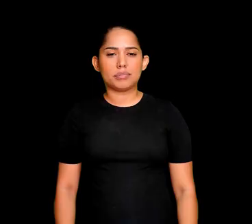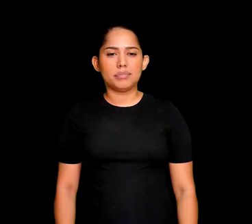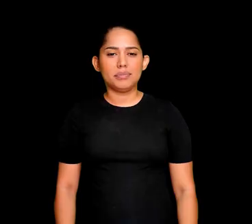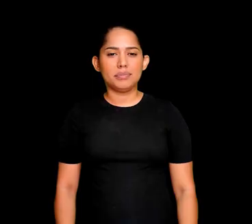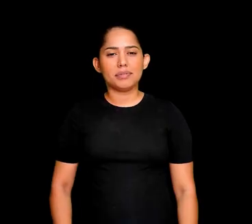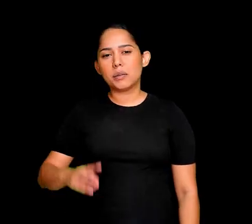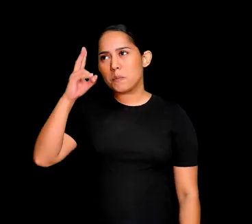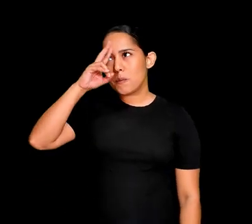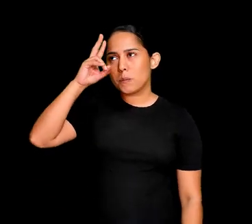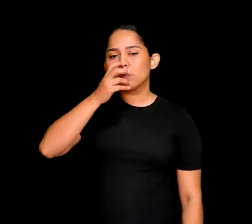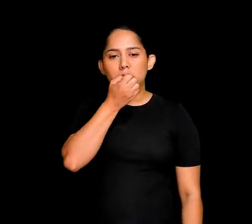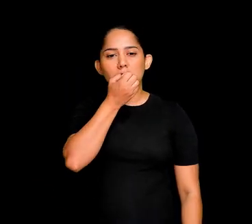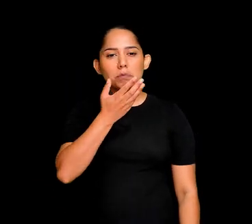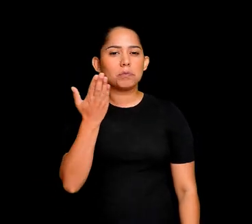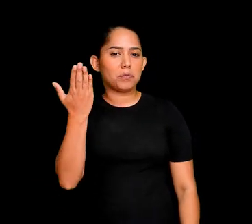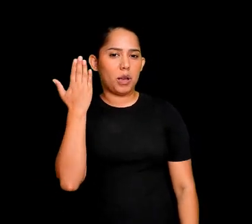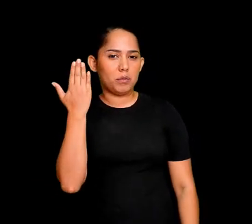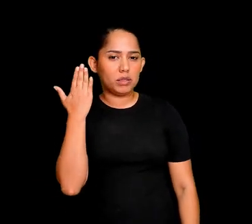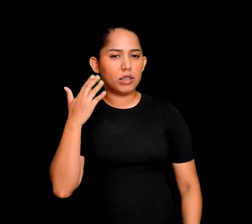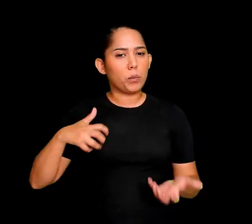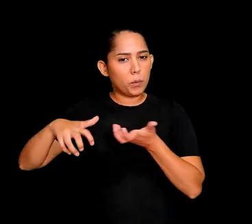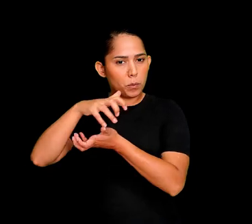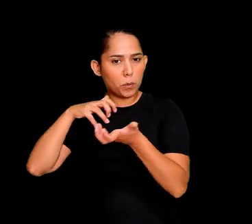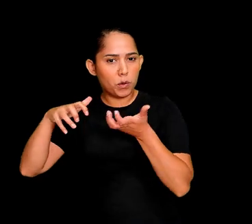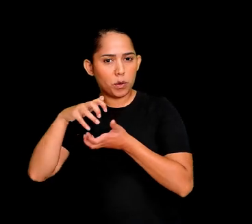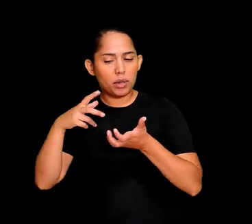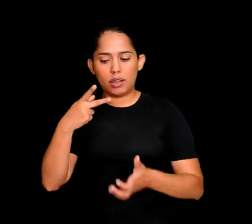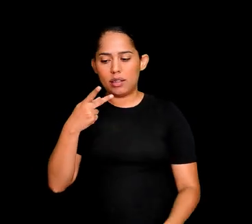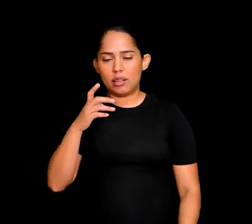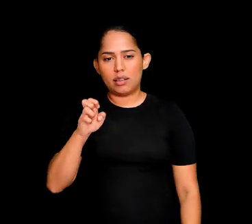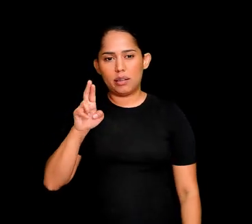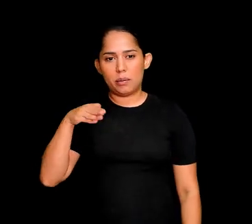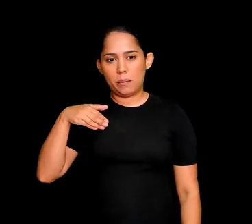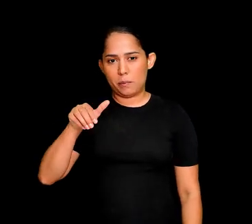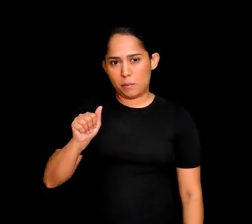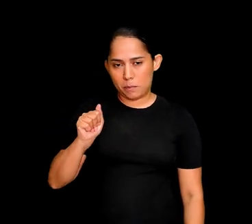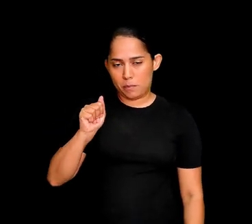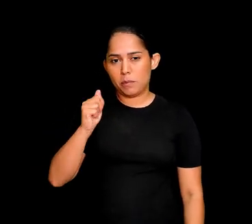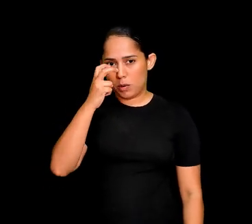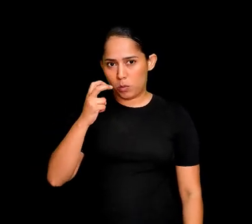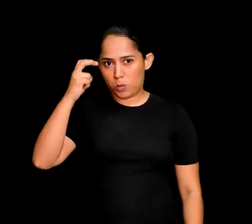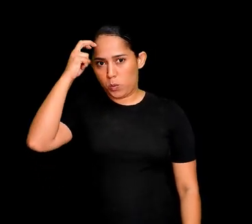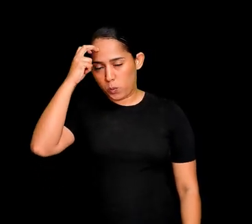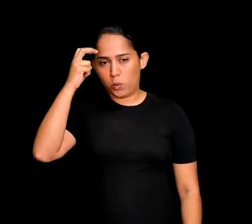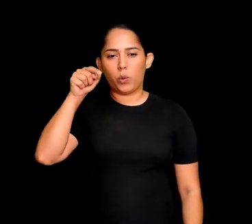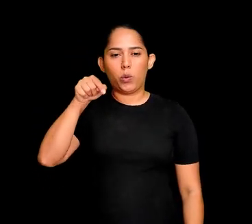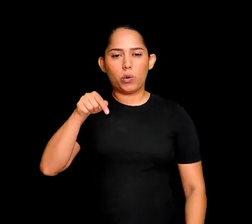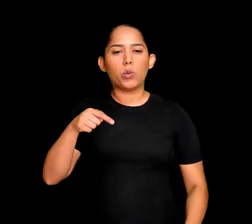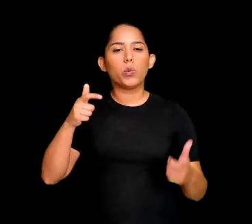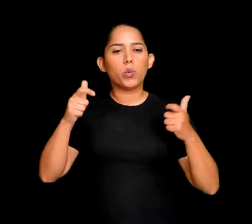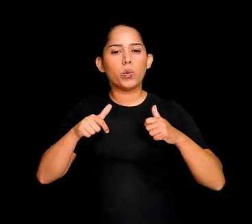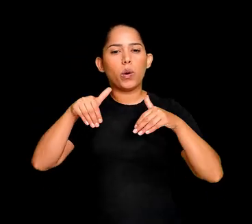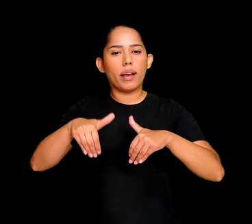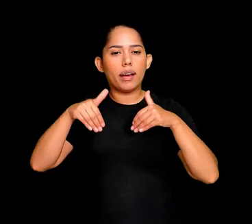São boas memórias. Eu estava já envolvido com o início do movimento da permacultura na Austrália. Eu estava tocando um